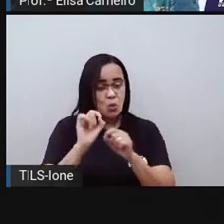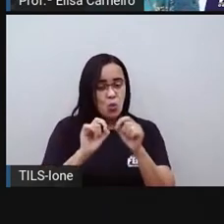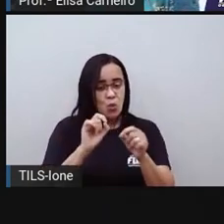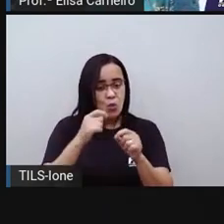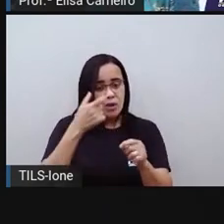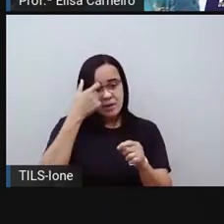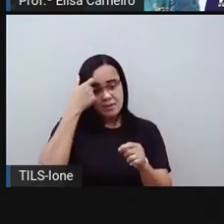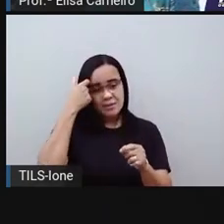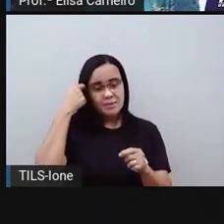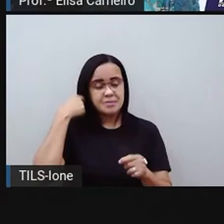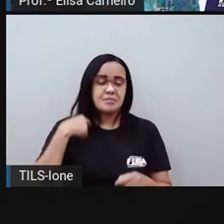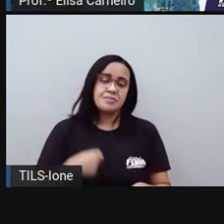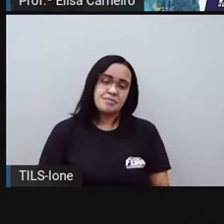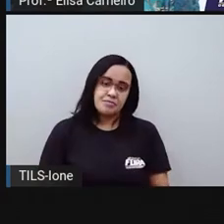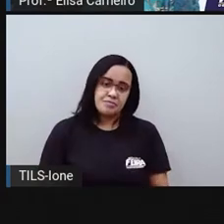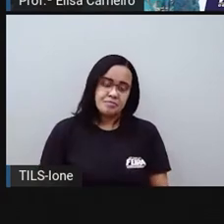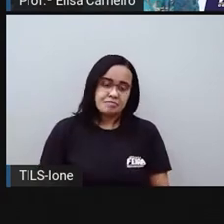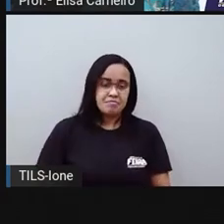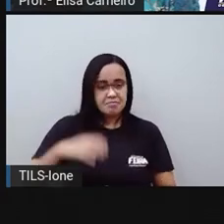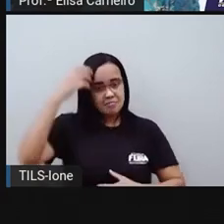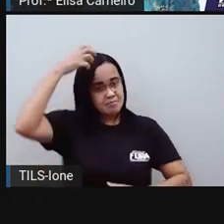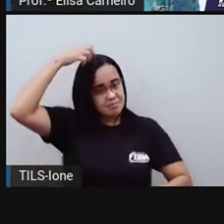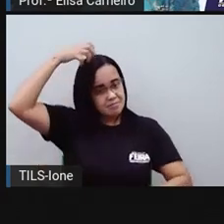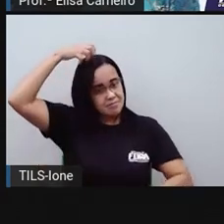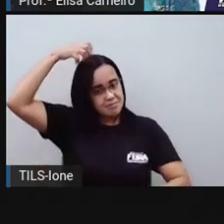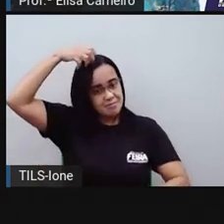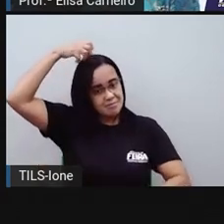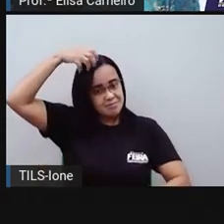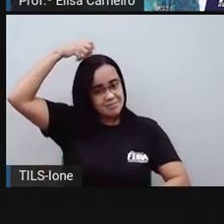será que foi esse macaquinho?